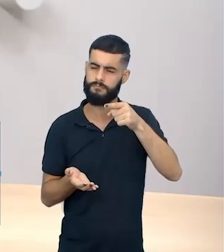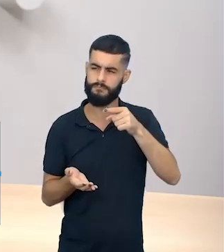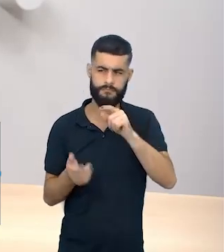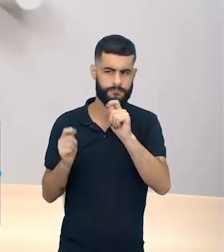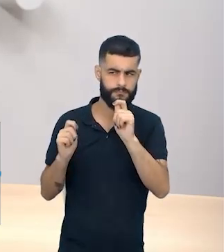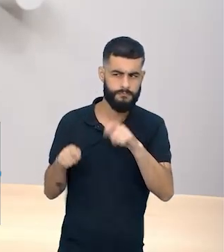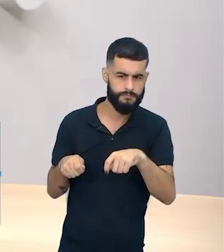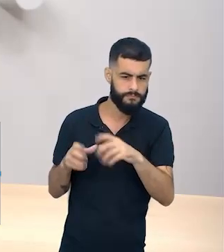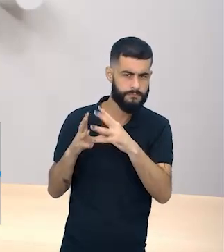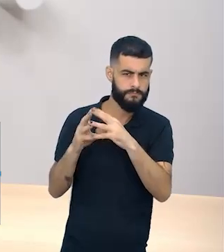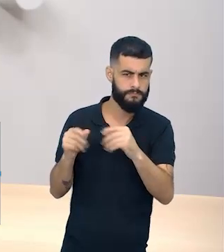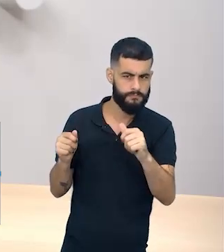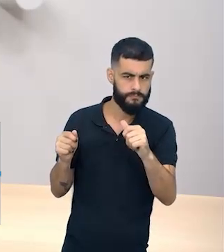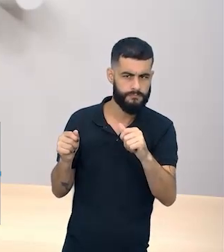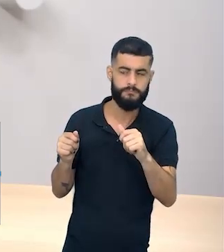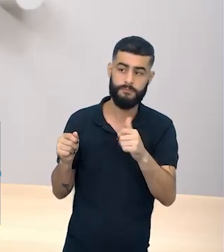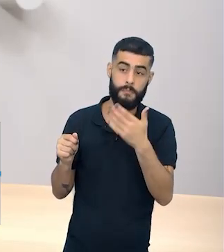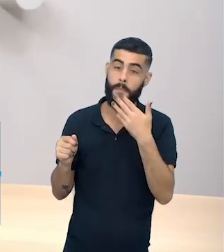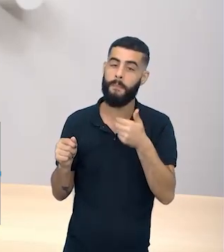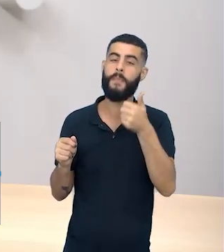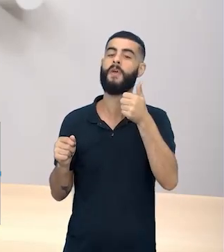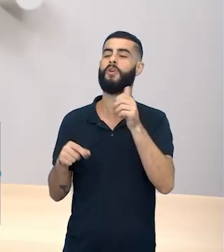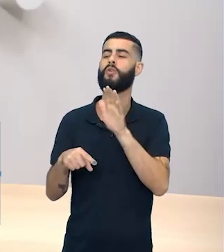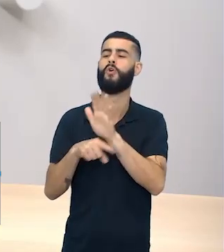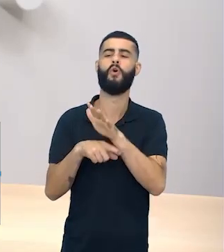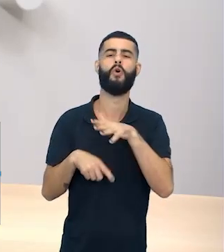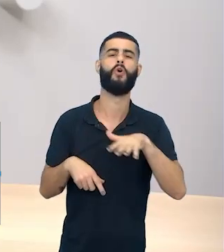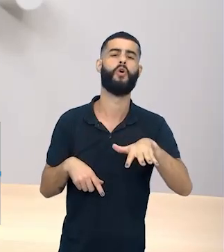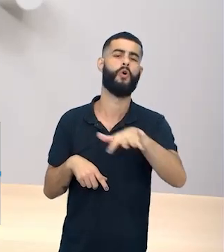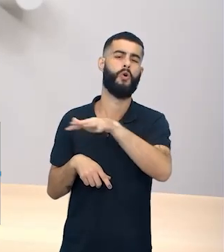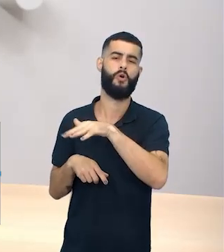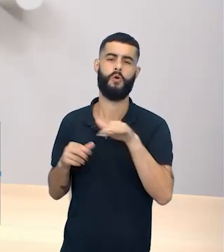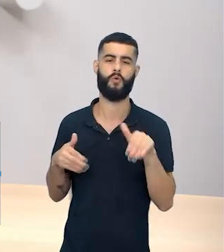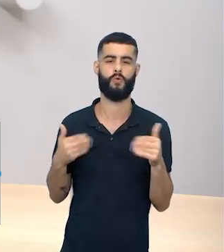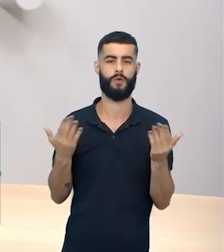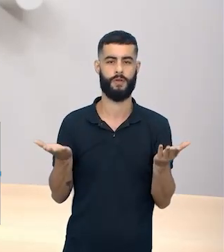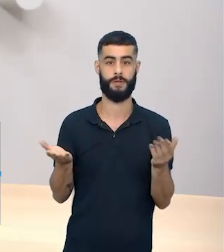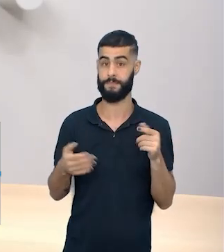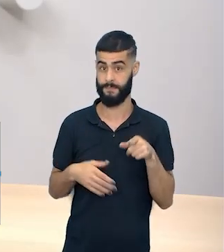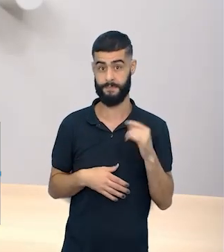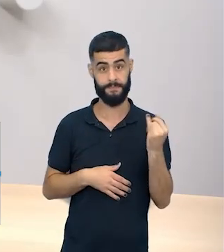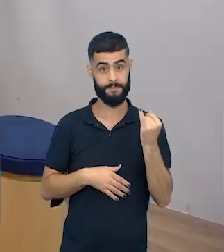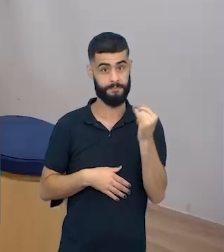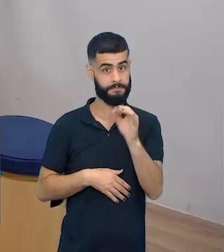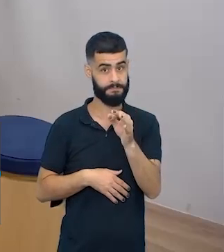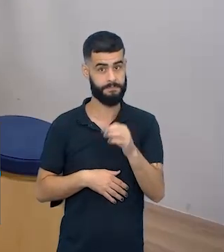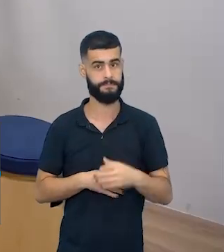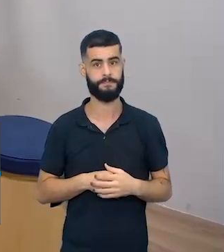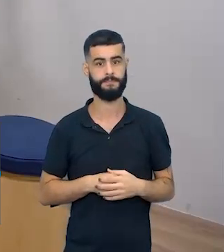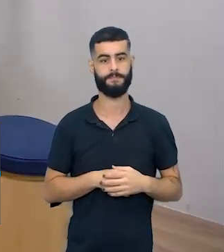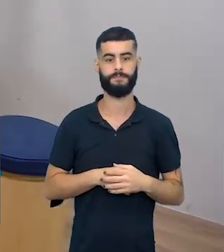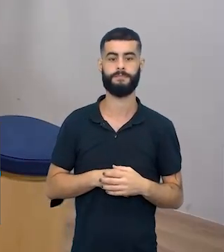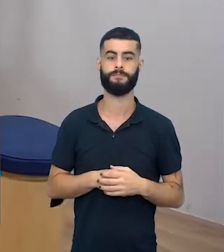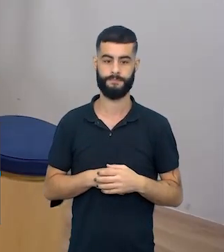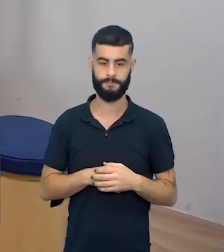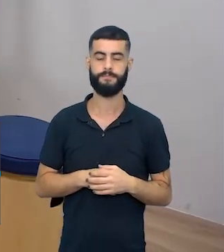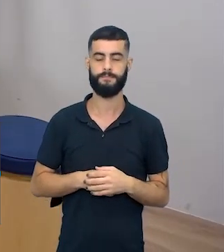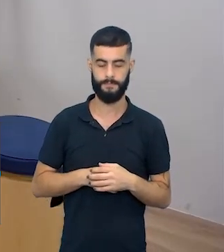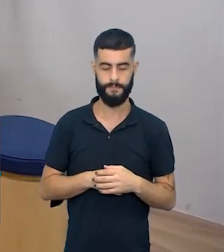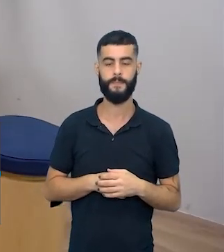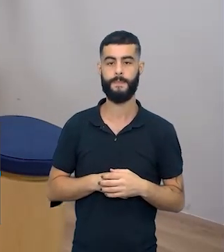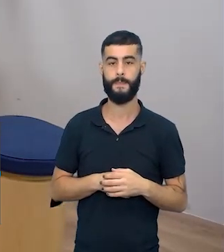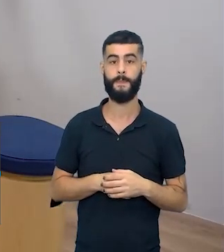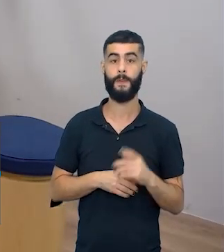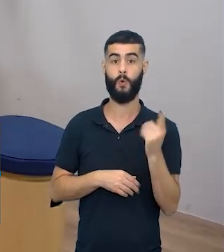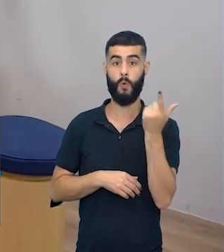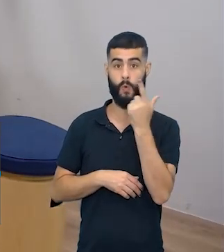para a sociedade e para a cidadania. Isso é muito importante, né? Eu acho que tornar os alunos